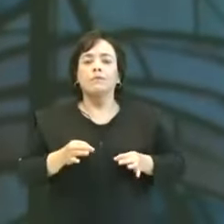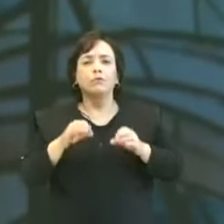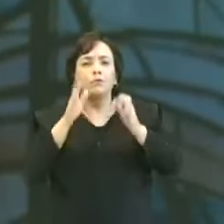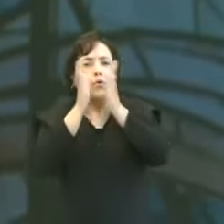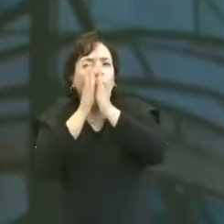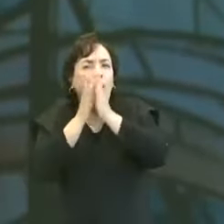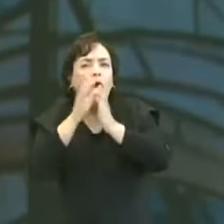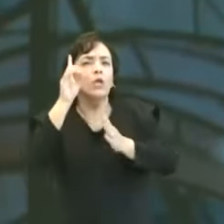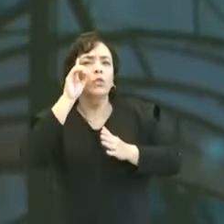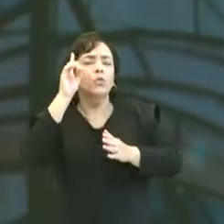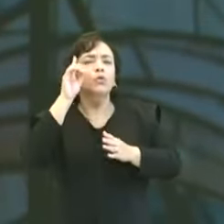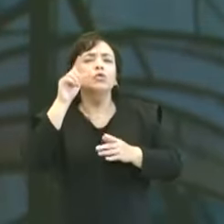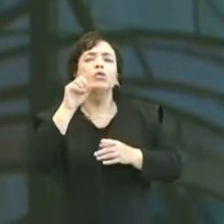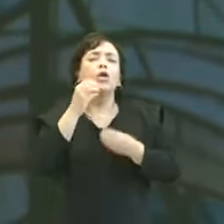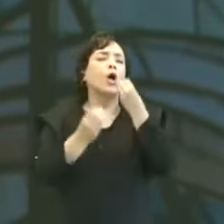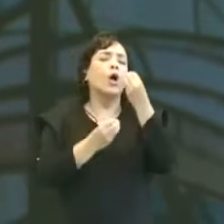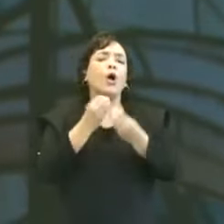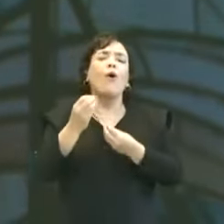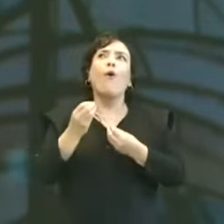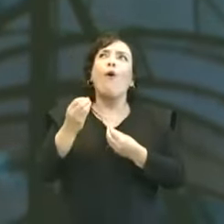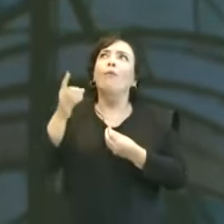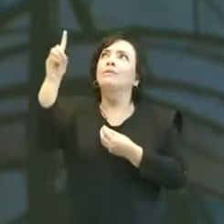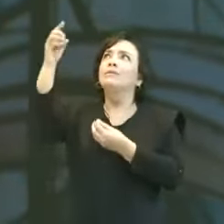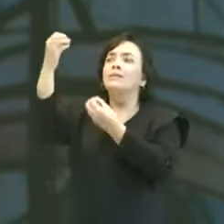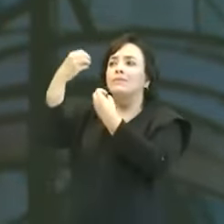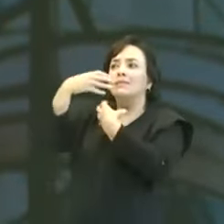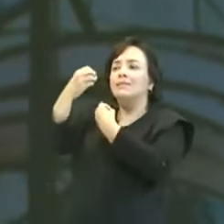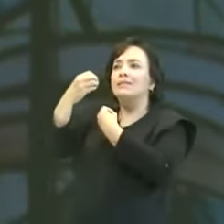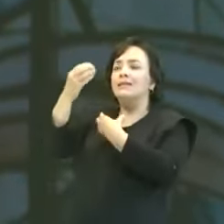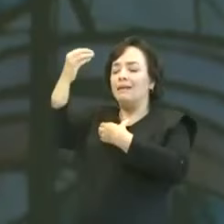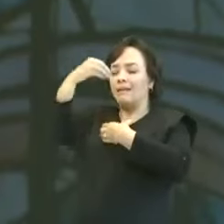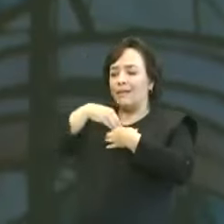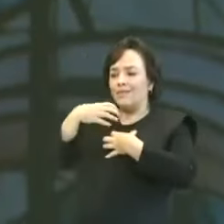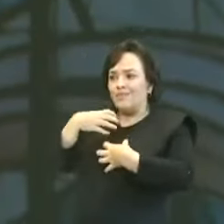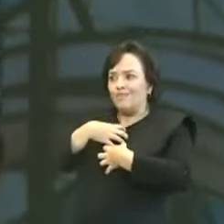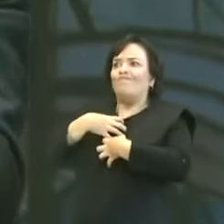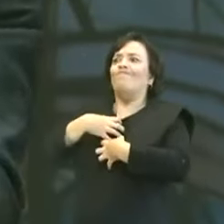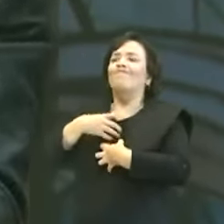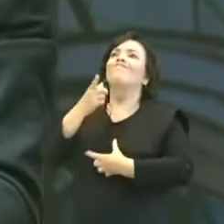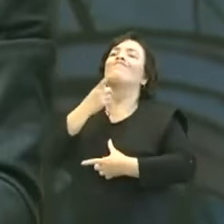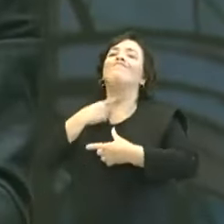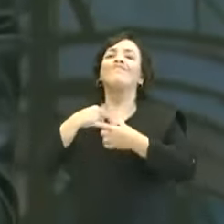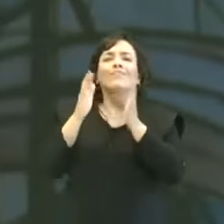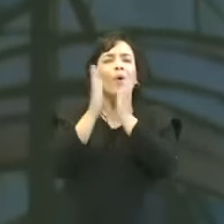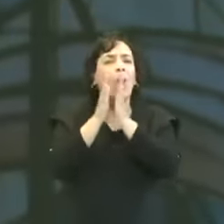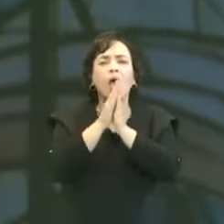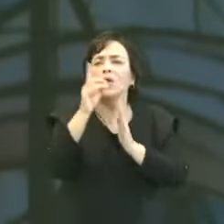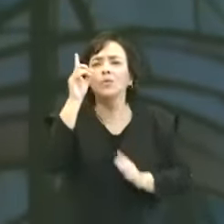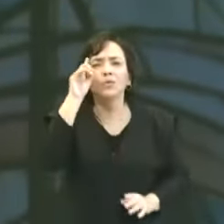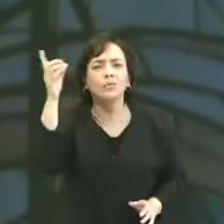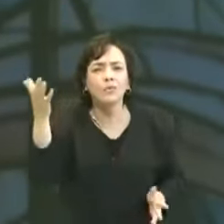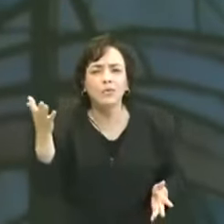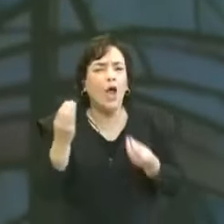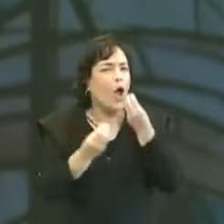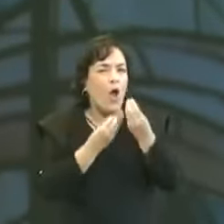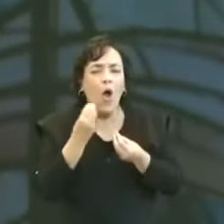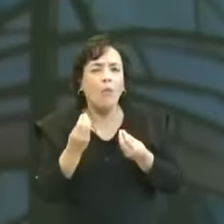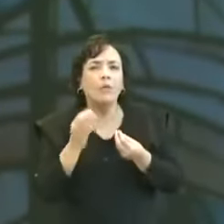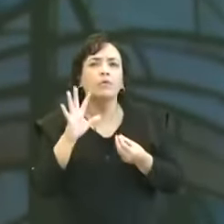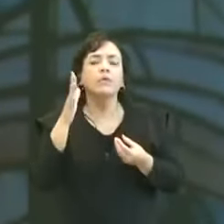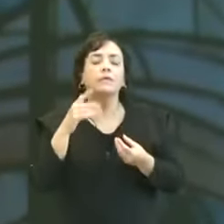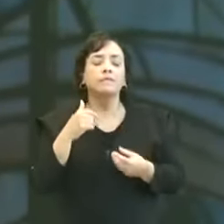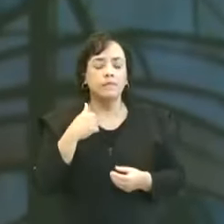Senhor produz isso em nosso interior? E orando nesse sentido, Deus